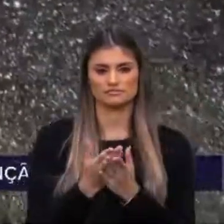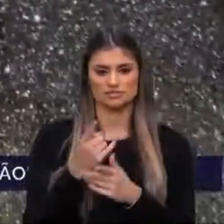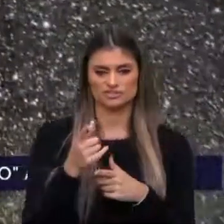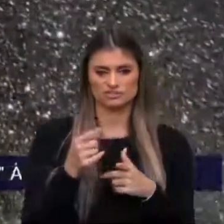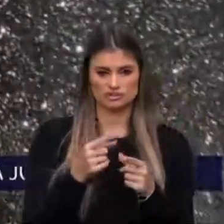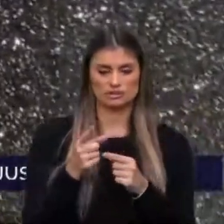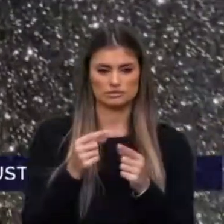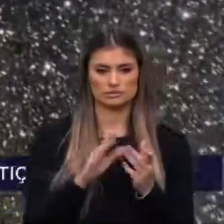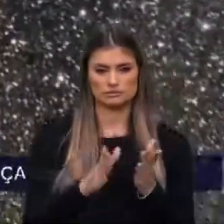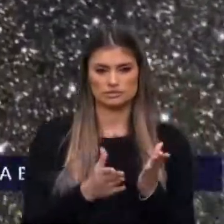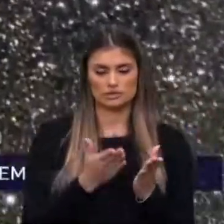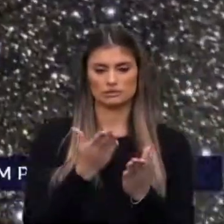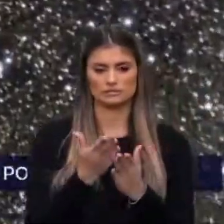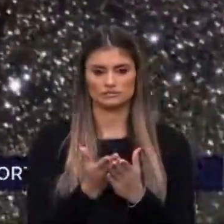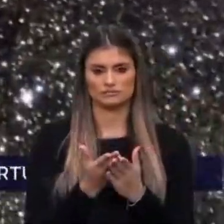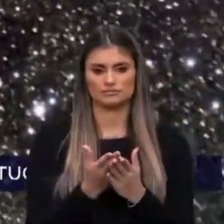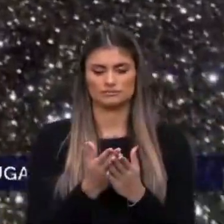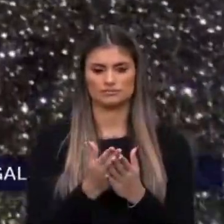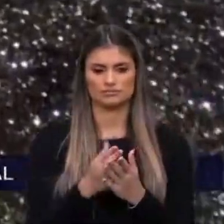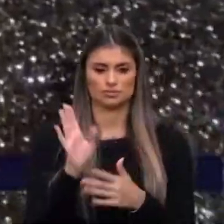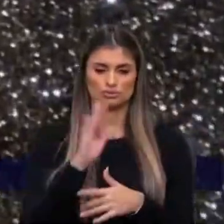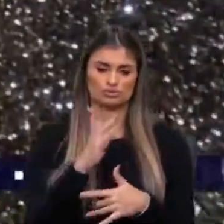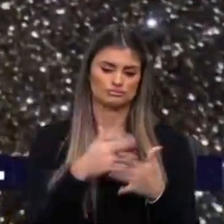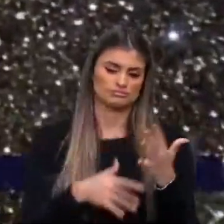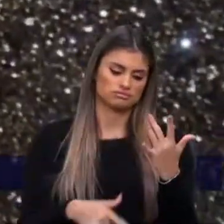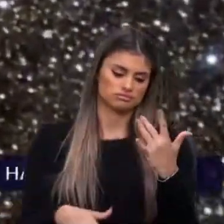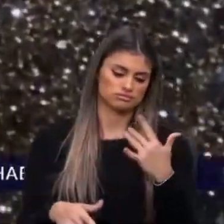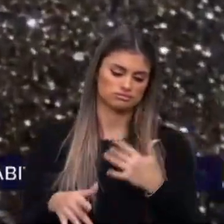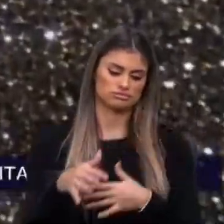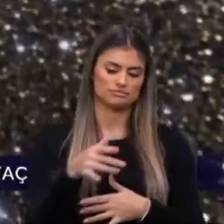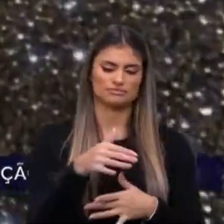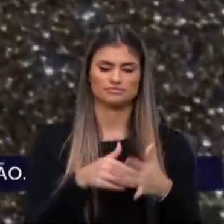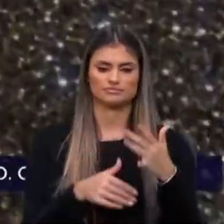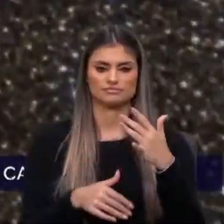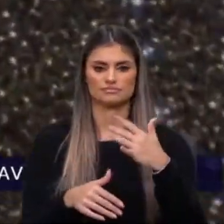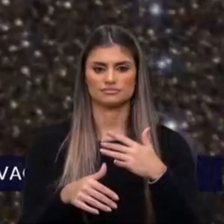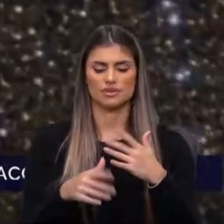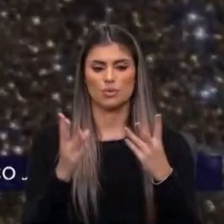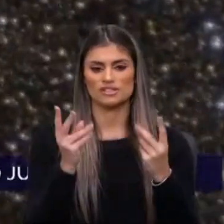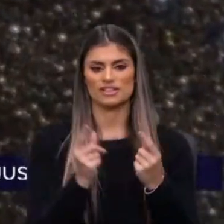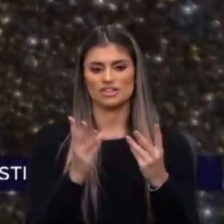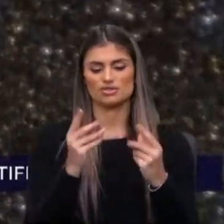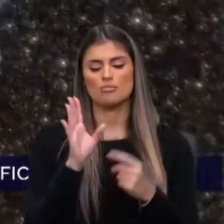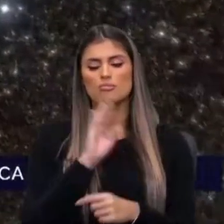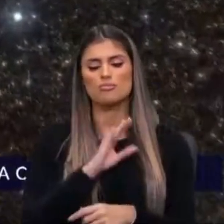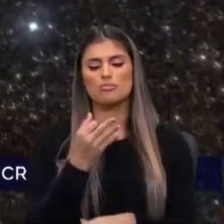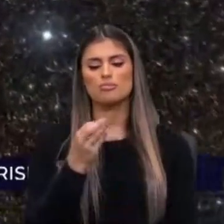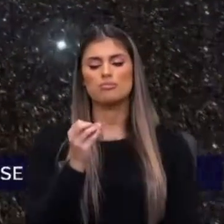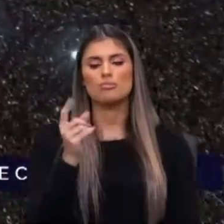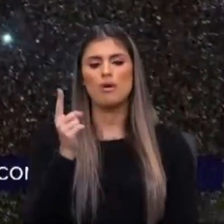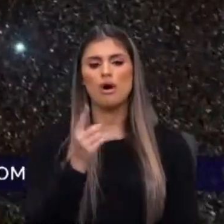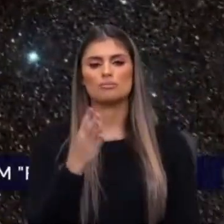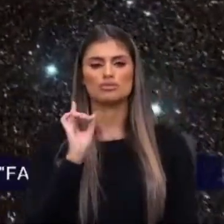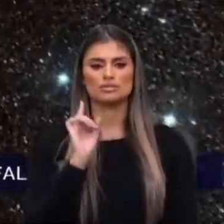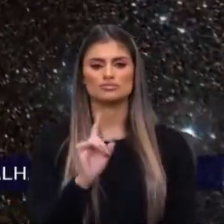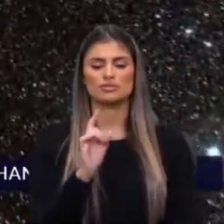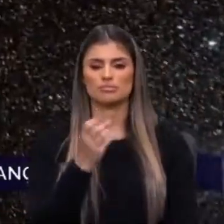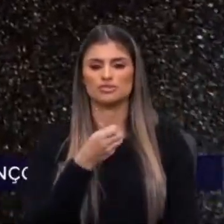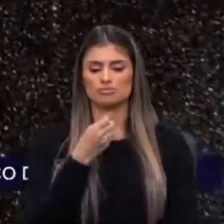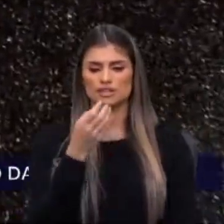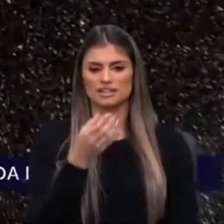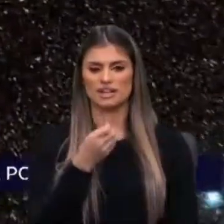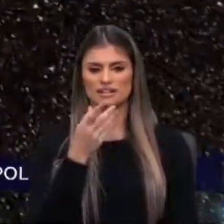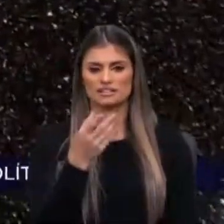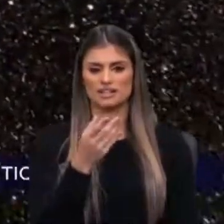próprias, fábricas de poeira. Gigantescas quantidades de poeira. A poeira é fundamental para explicar a formação